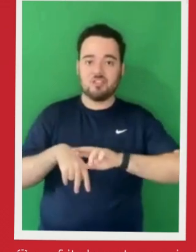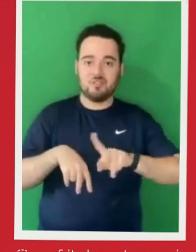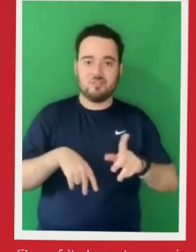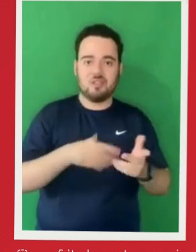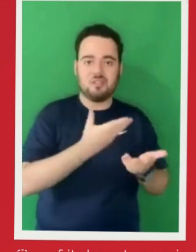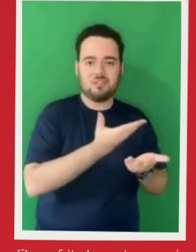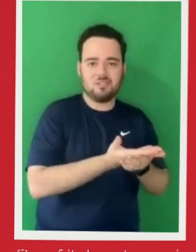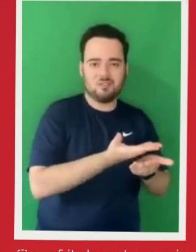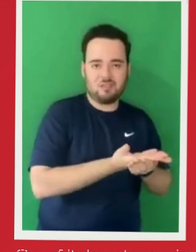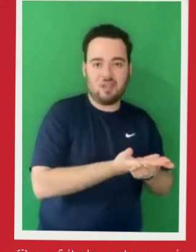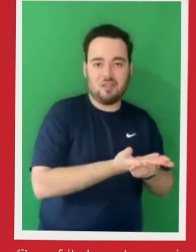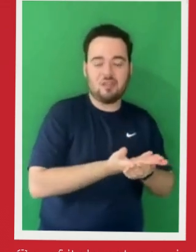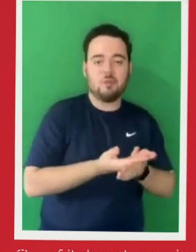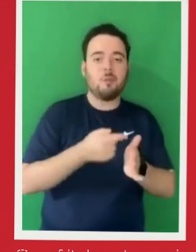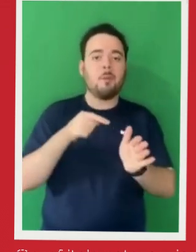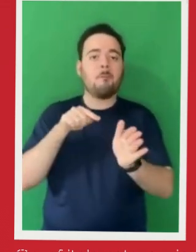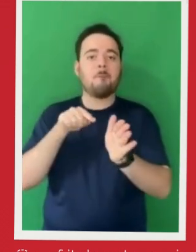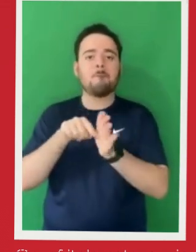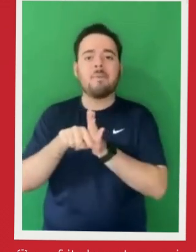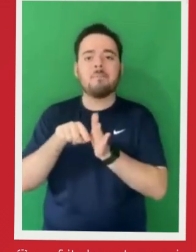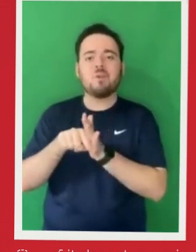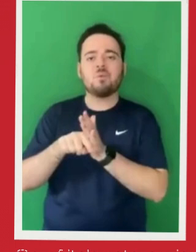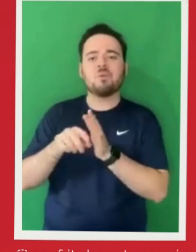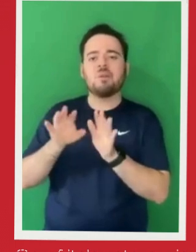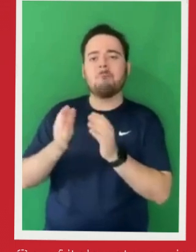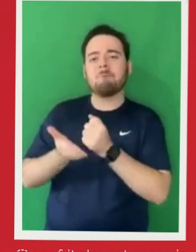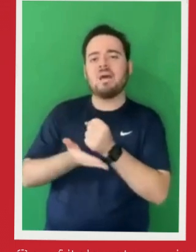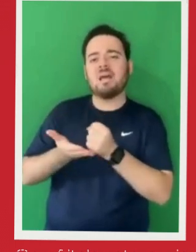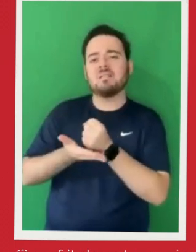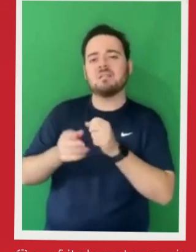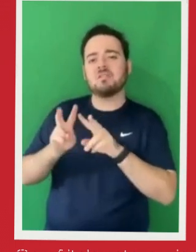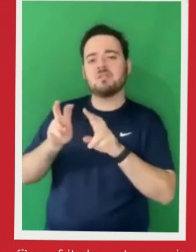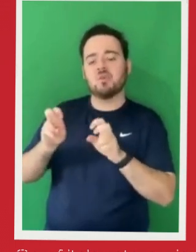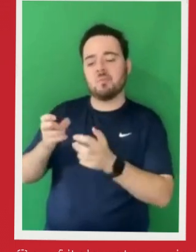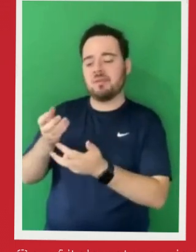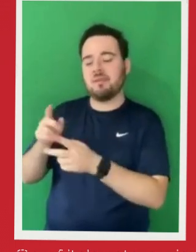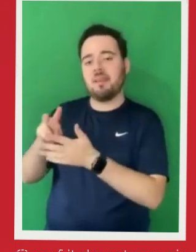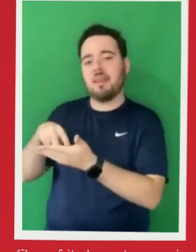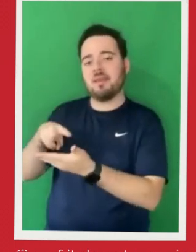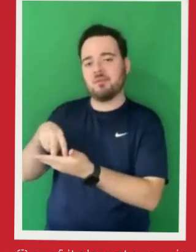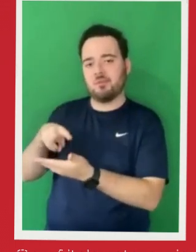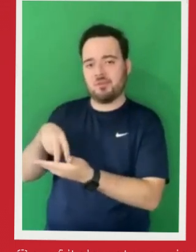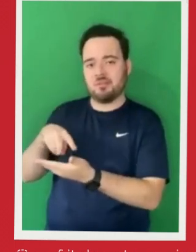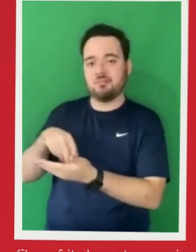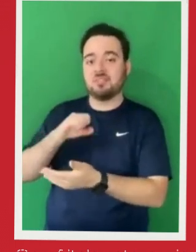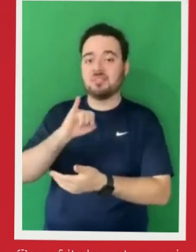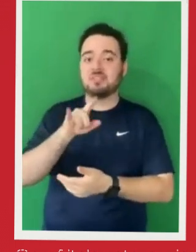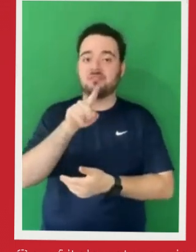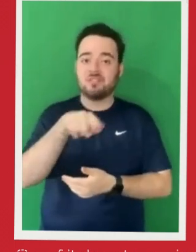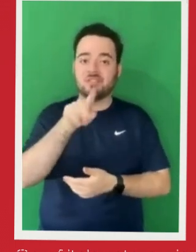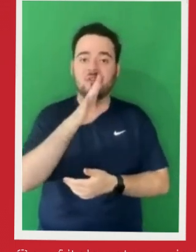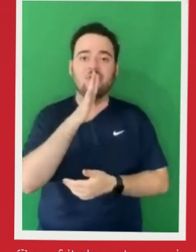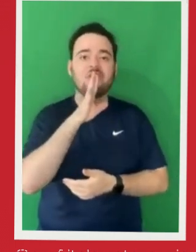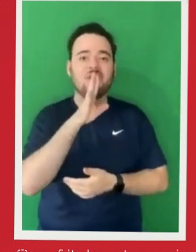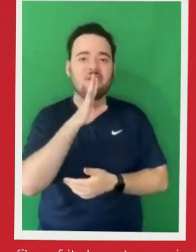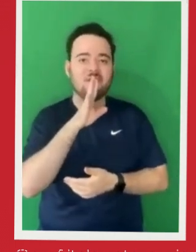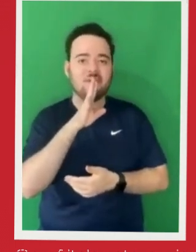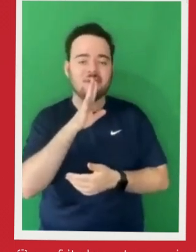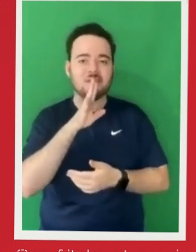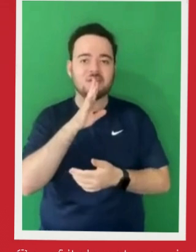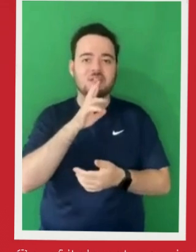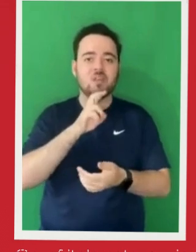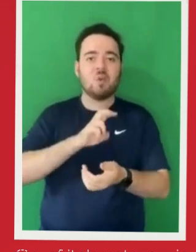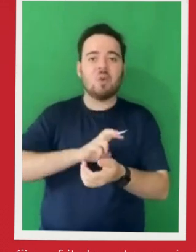de estudar, vamos fazer uma pergunta assim, muito básica sobre leitura. Eu não estou falando sobre estudo. Se você